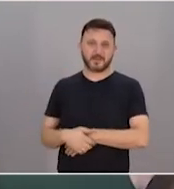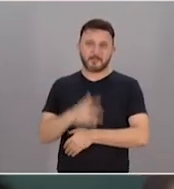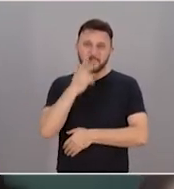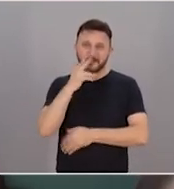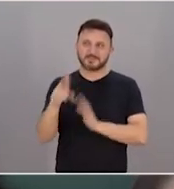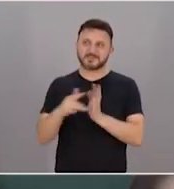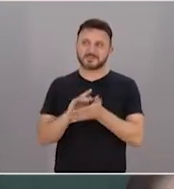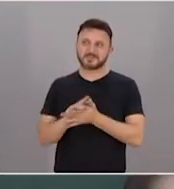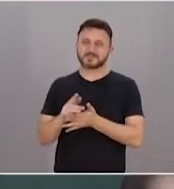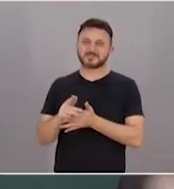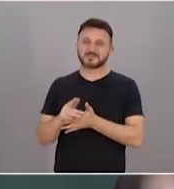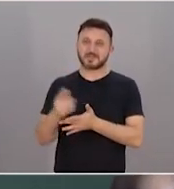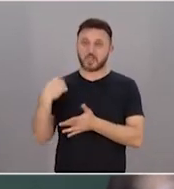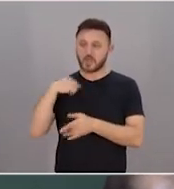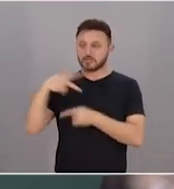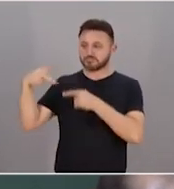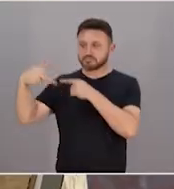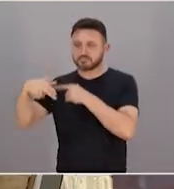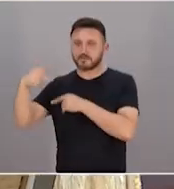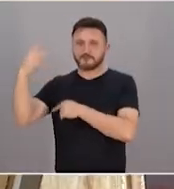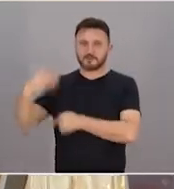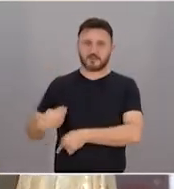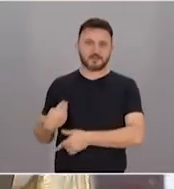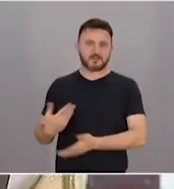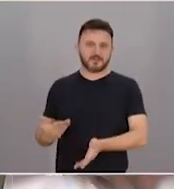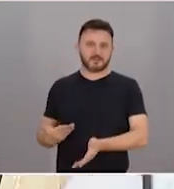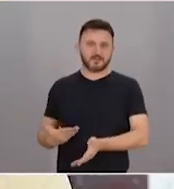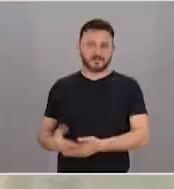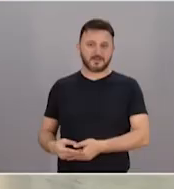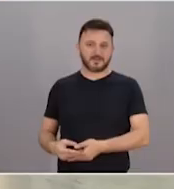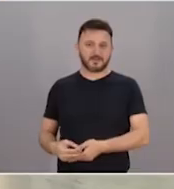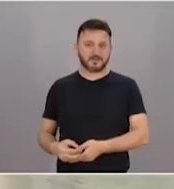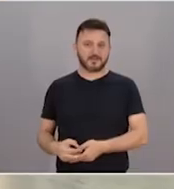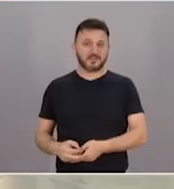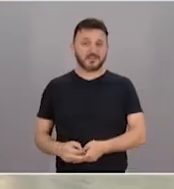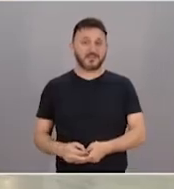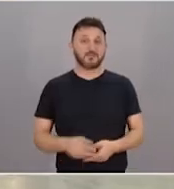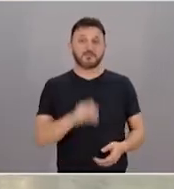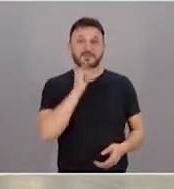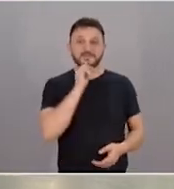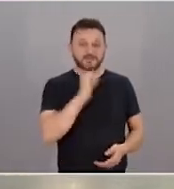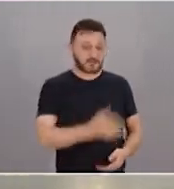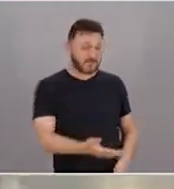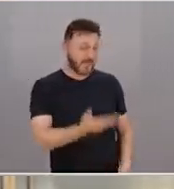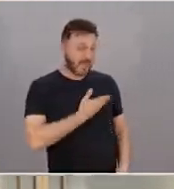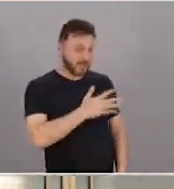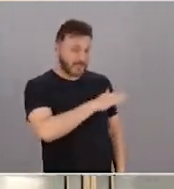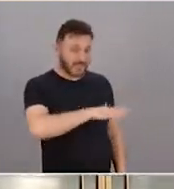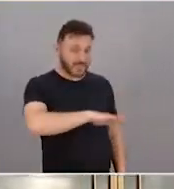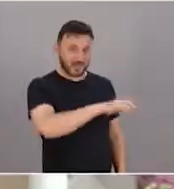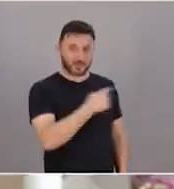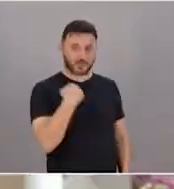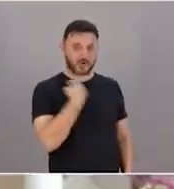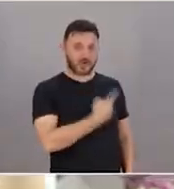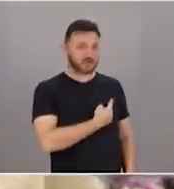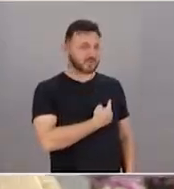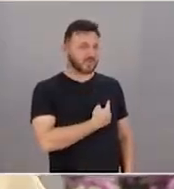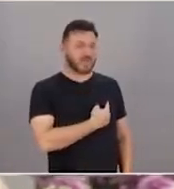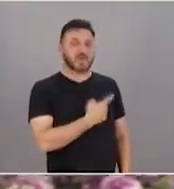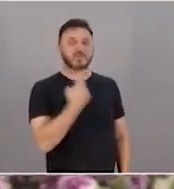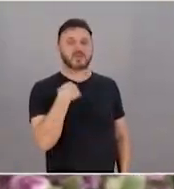é? Por muito menos. Esse é meu amigo, não perdoa nunca. Juro por Deus, nunca vou te dar o